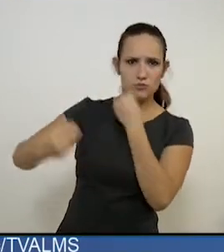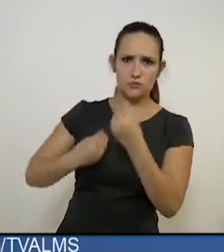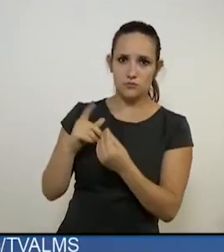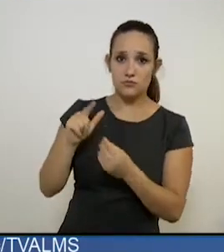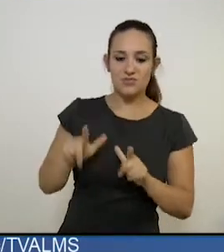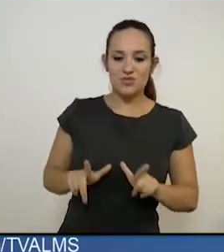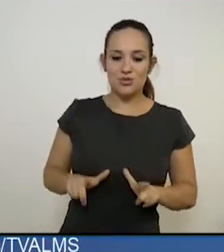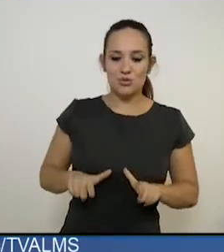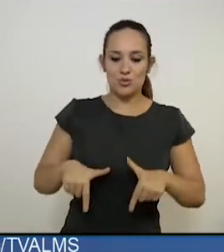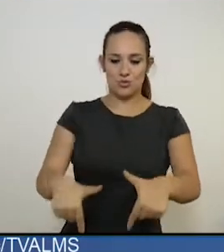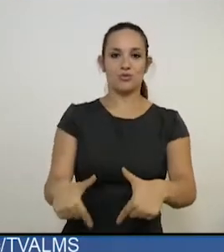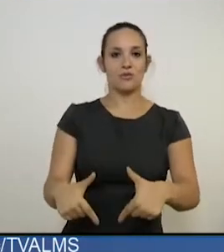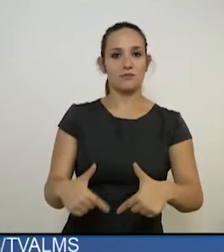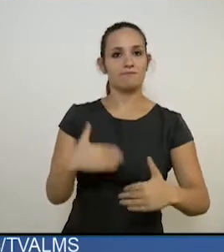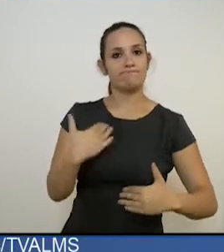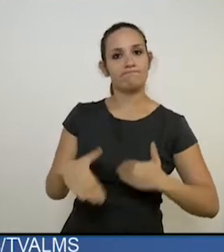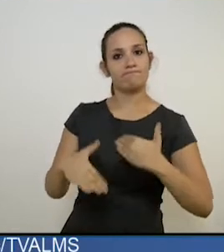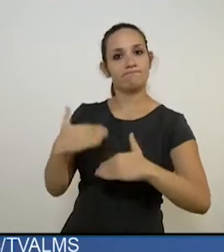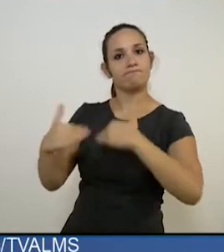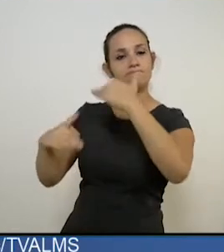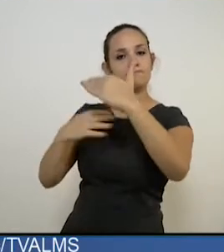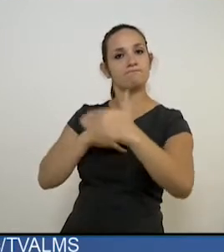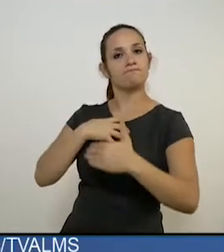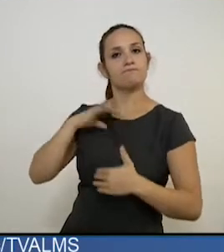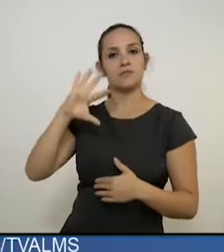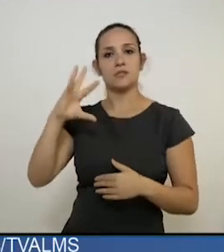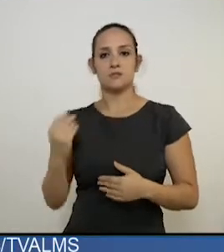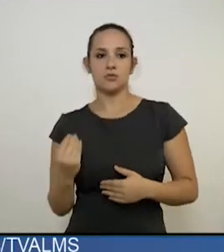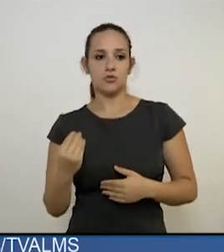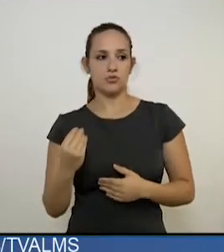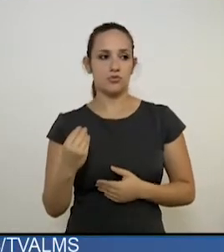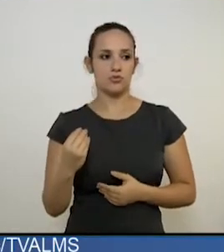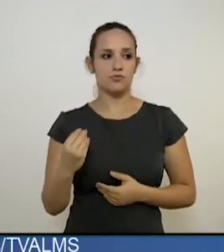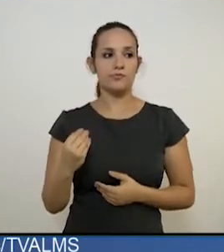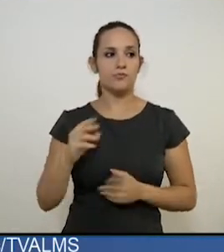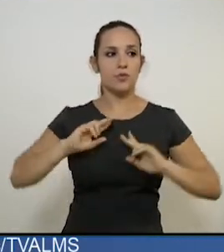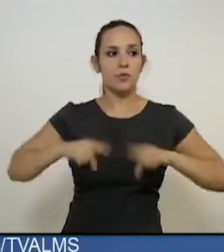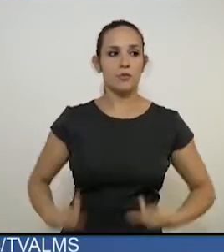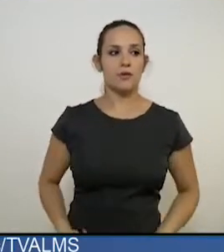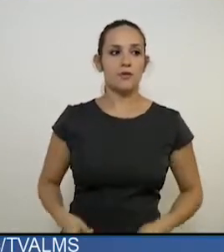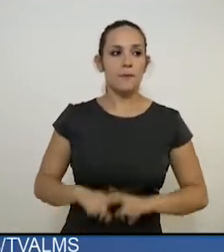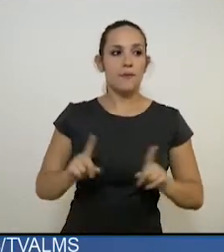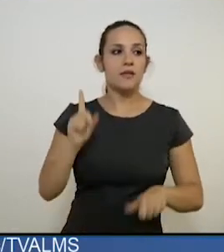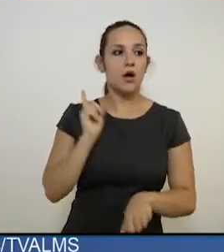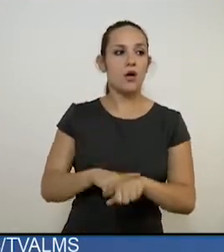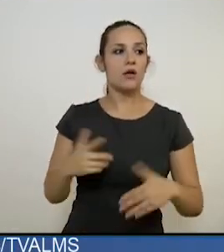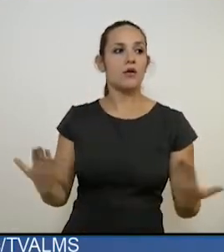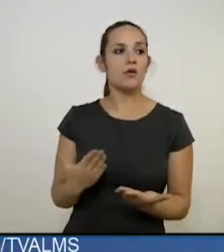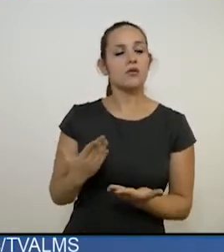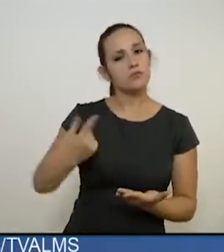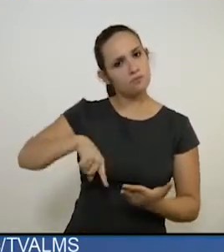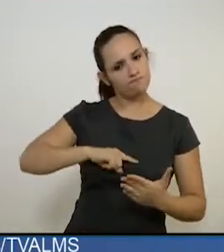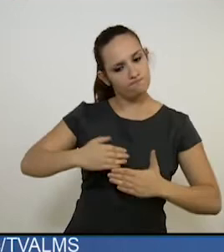luta e da evolução do espírito humano. Mas está na hora de darmos mais um passo. É necessário